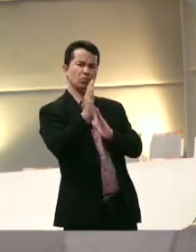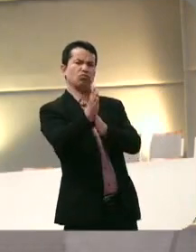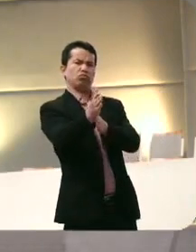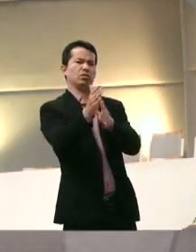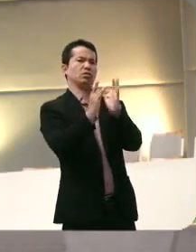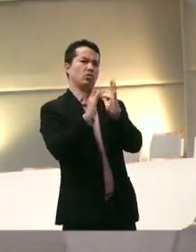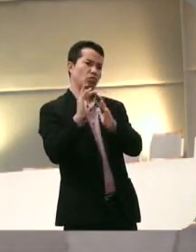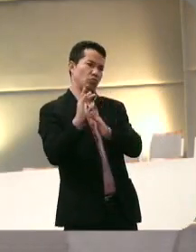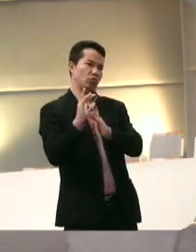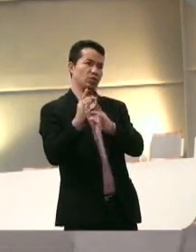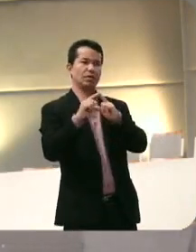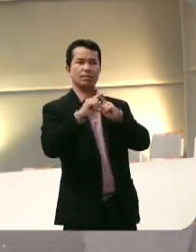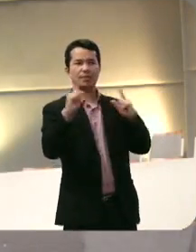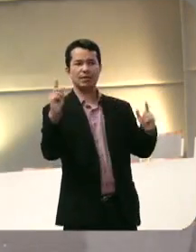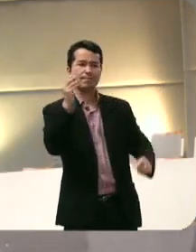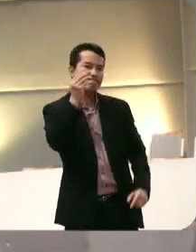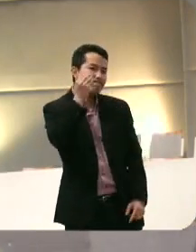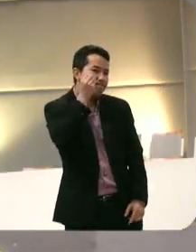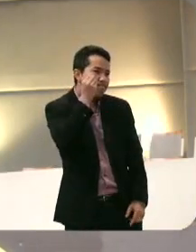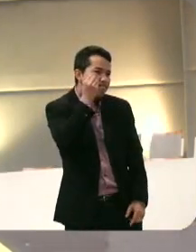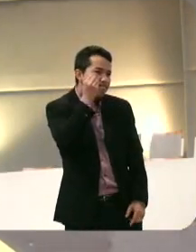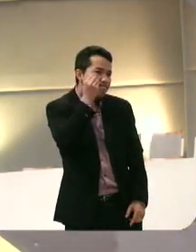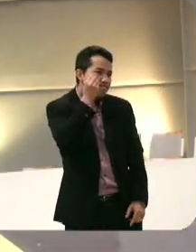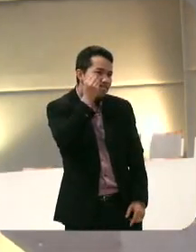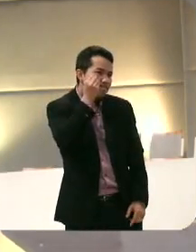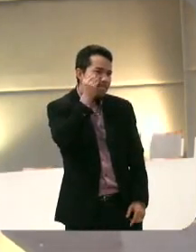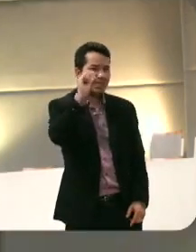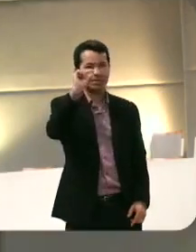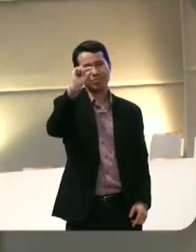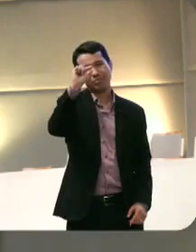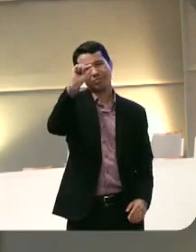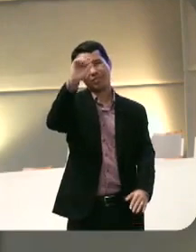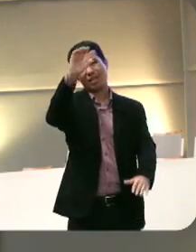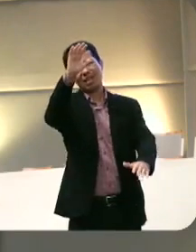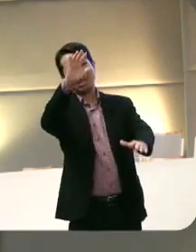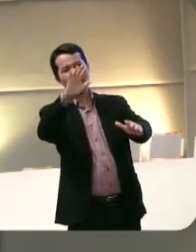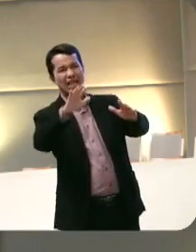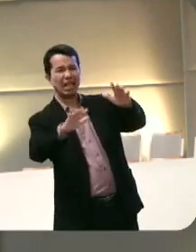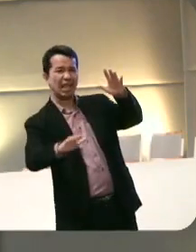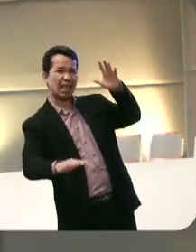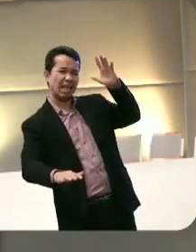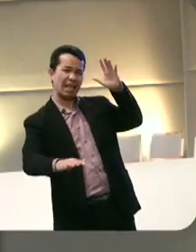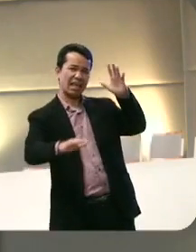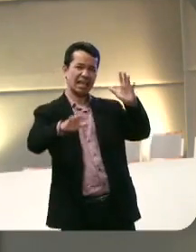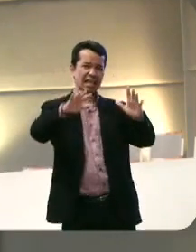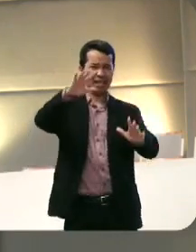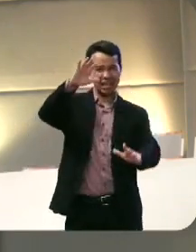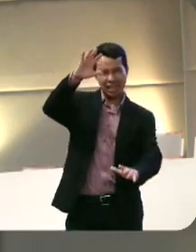Mas as experiências com o Senhor, elas aconteciam de tempos em tempos.